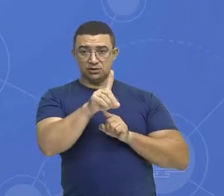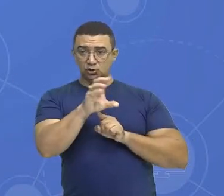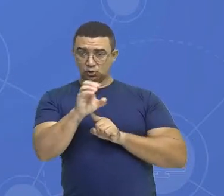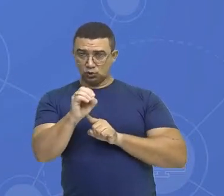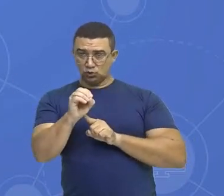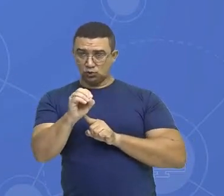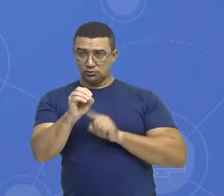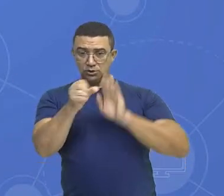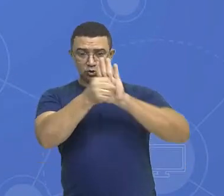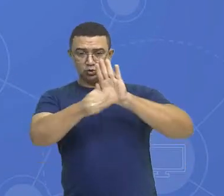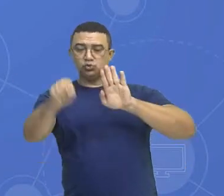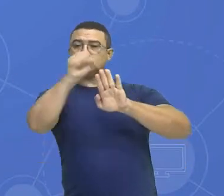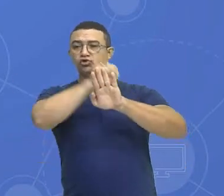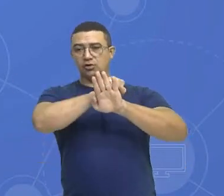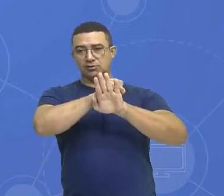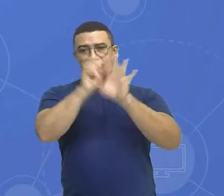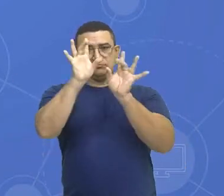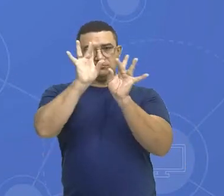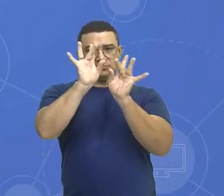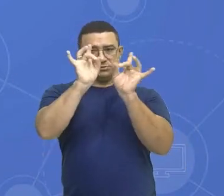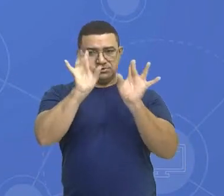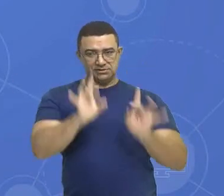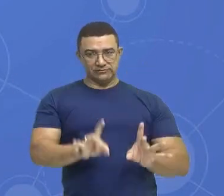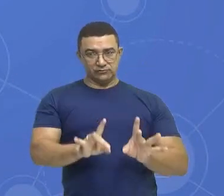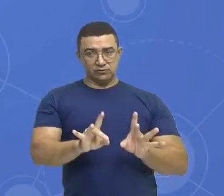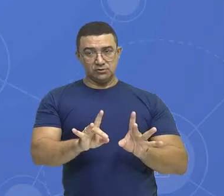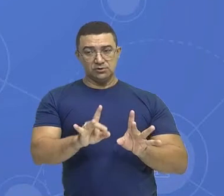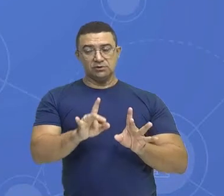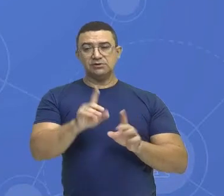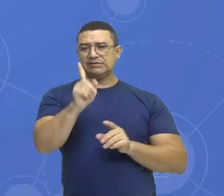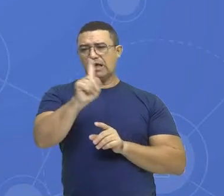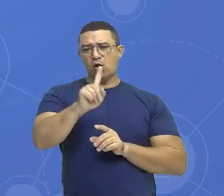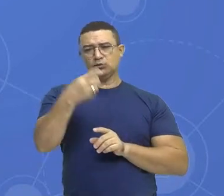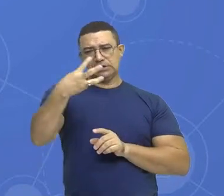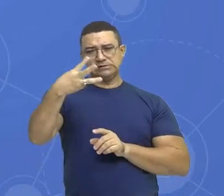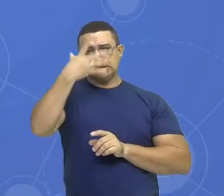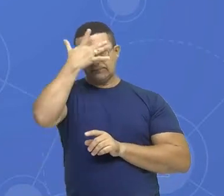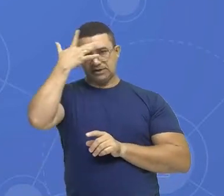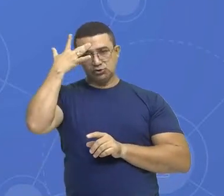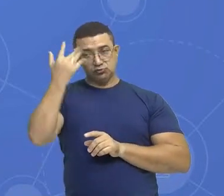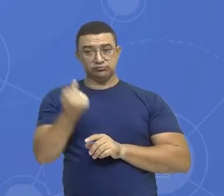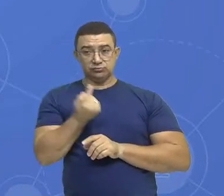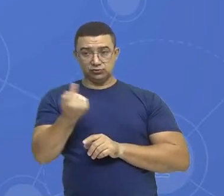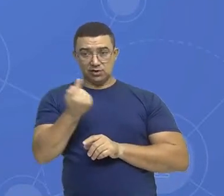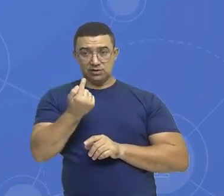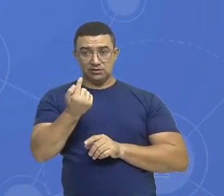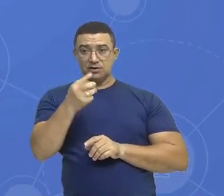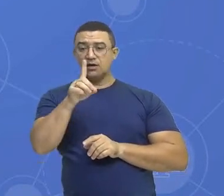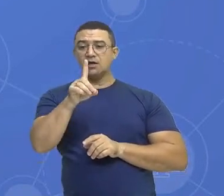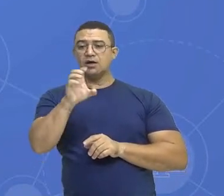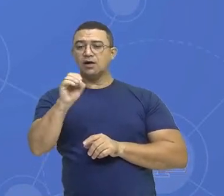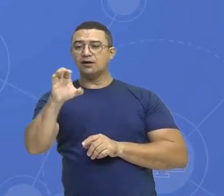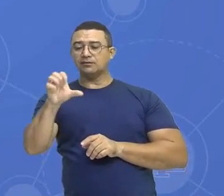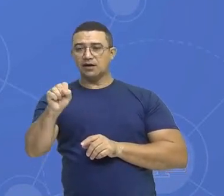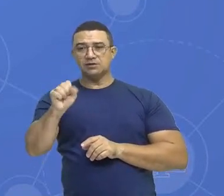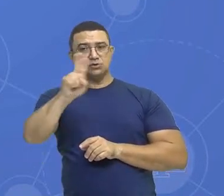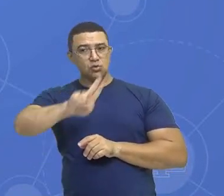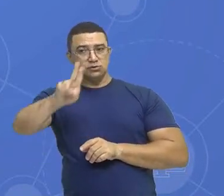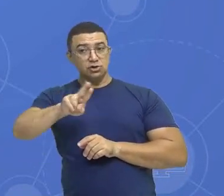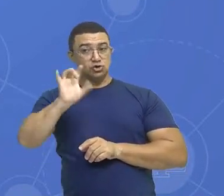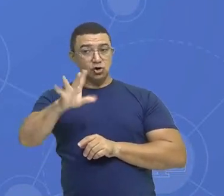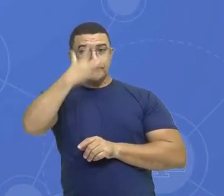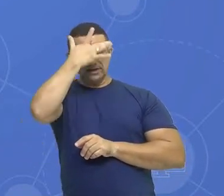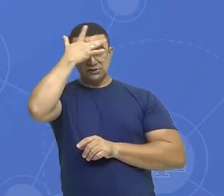temos sujeitos específicos, que não é terceira pessoa do singular, e aí nós temos o does, que eu utilizo somente com terceira pessoa do